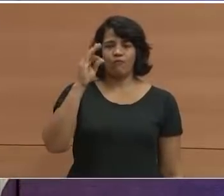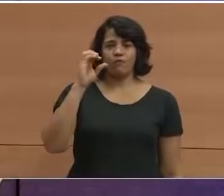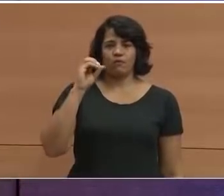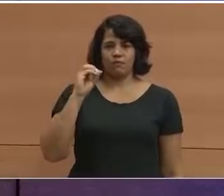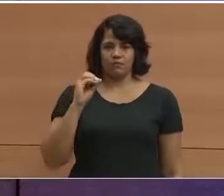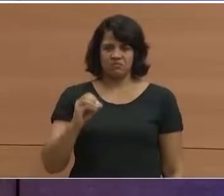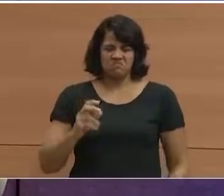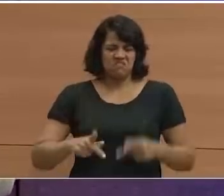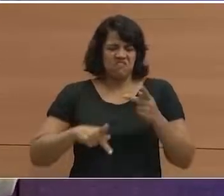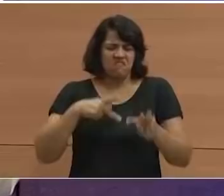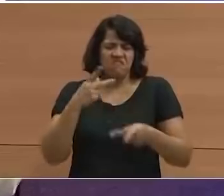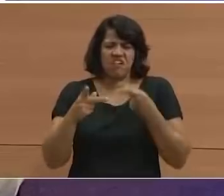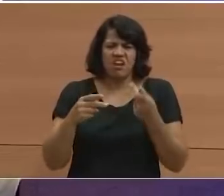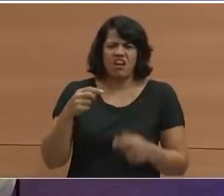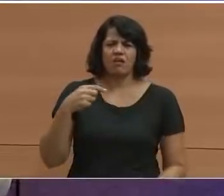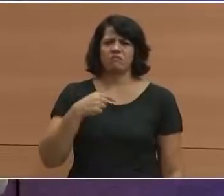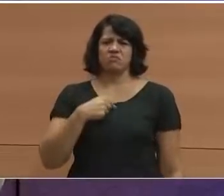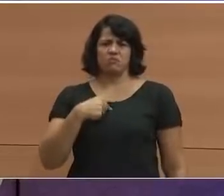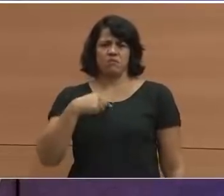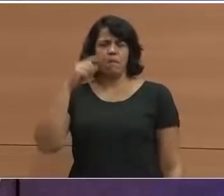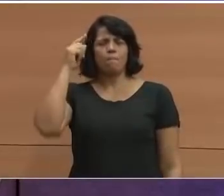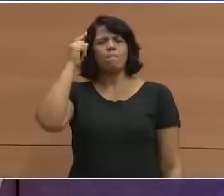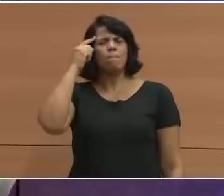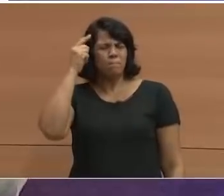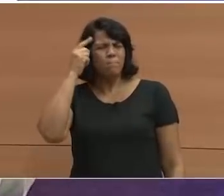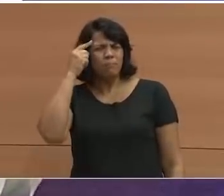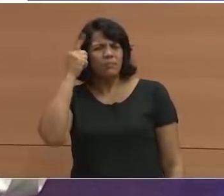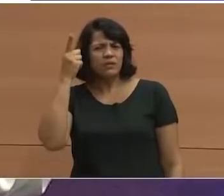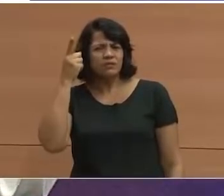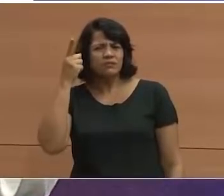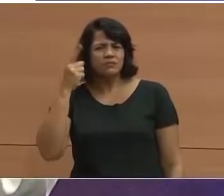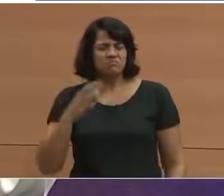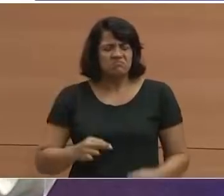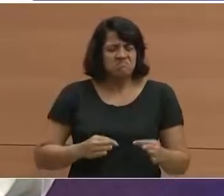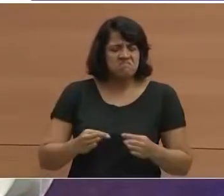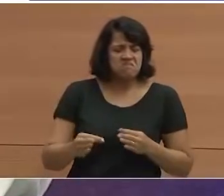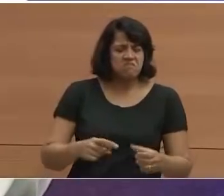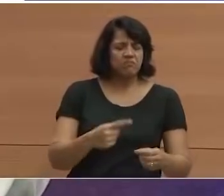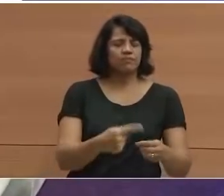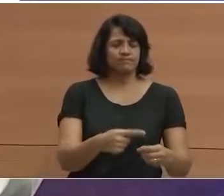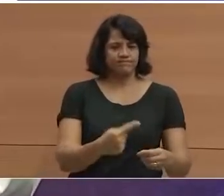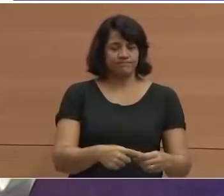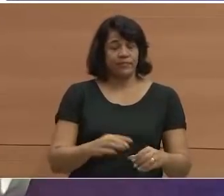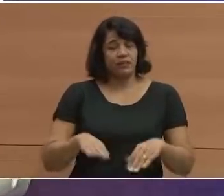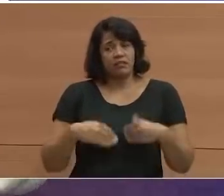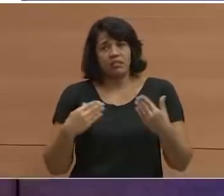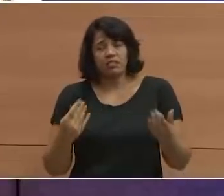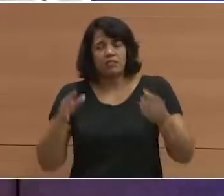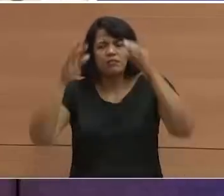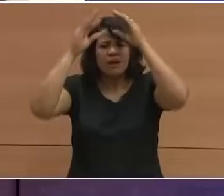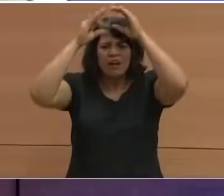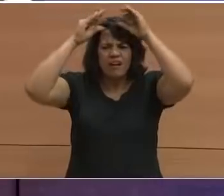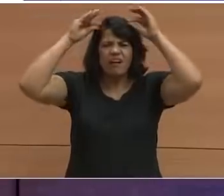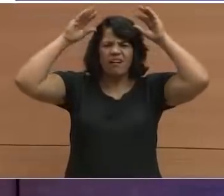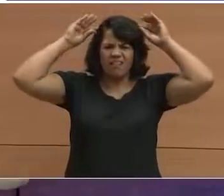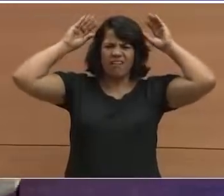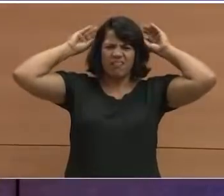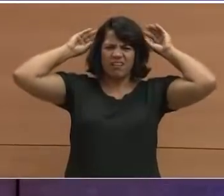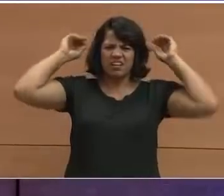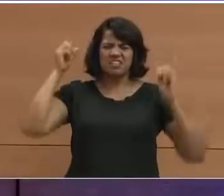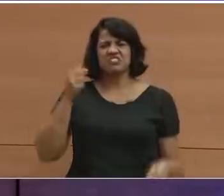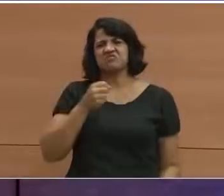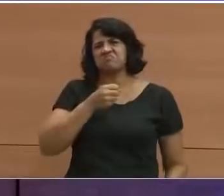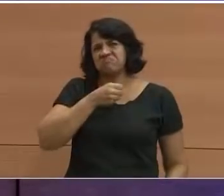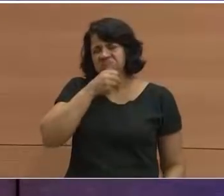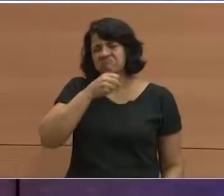eles pensam, né, na administração daquela cidade. Então, a Grécia Antiga já praticava esse